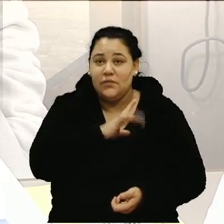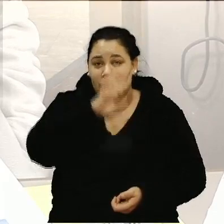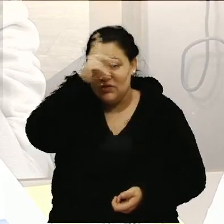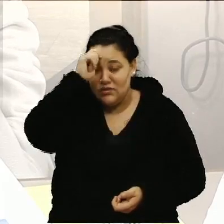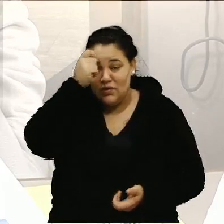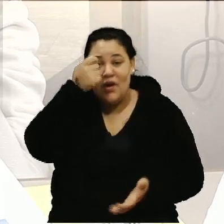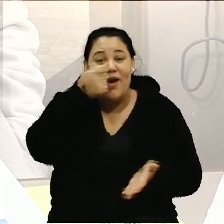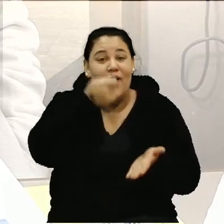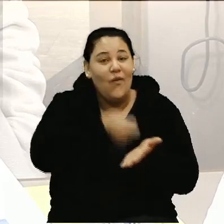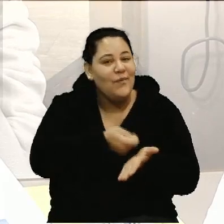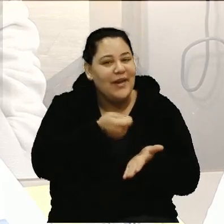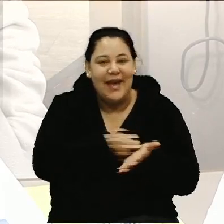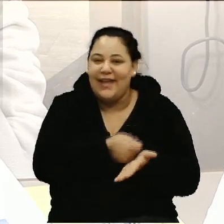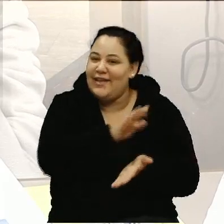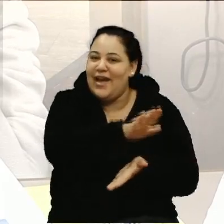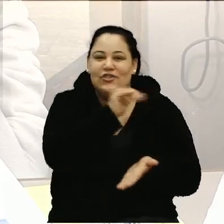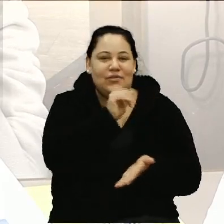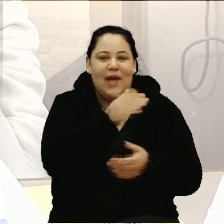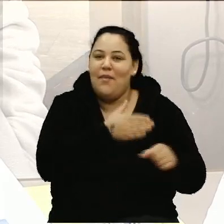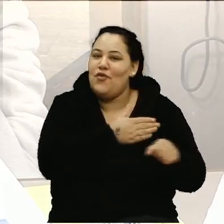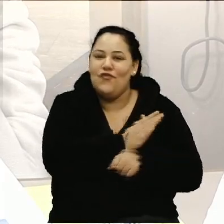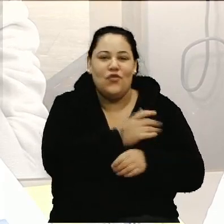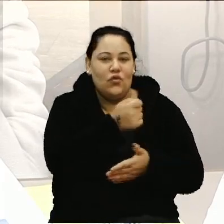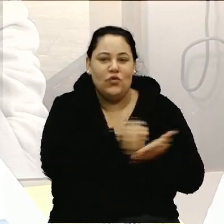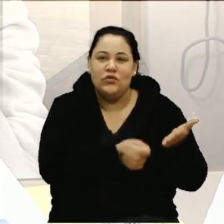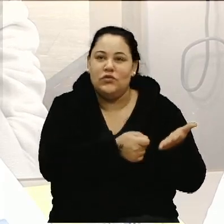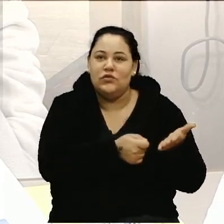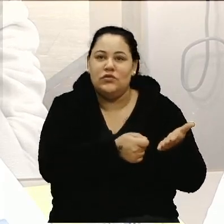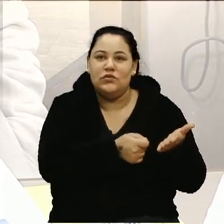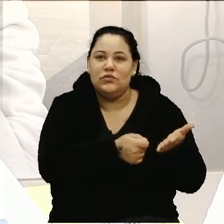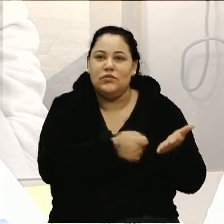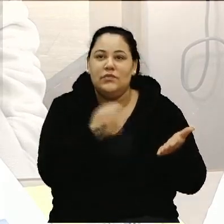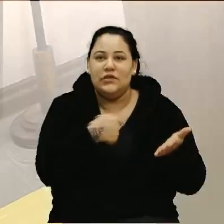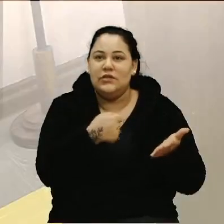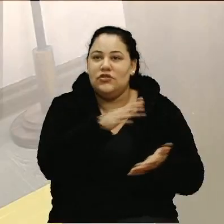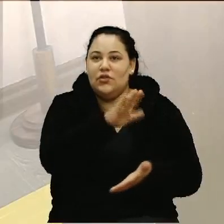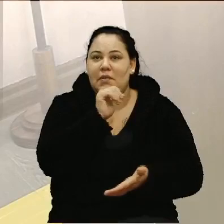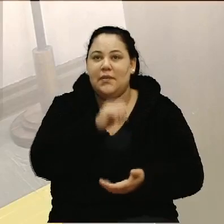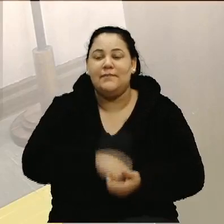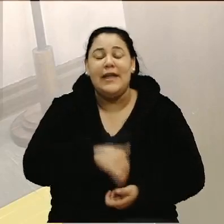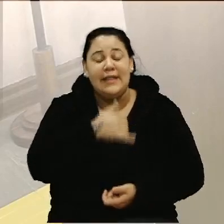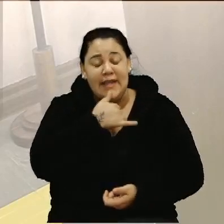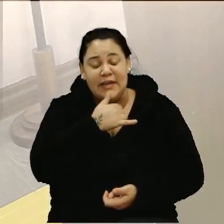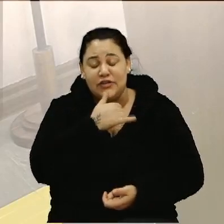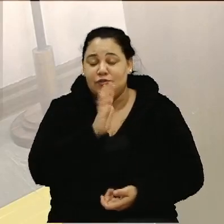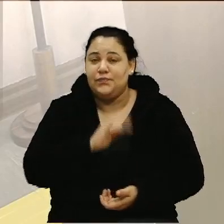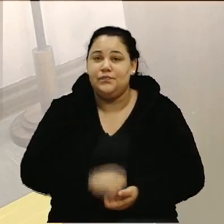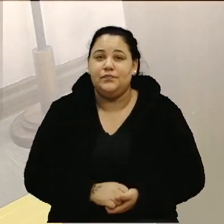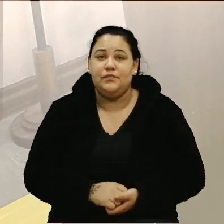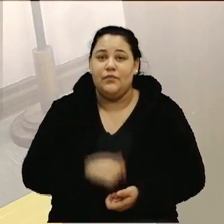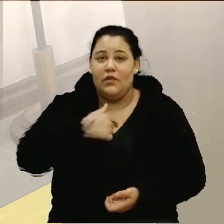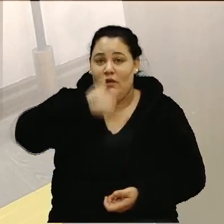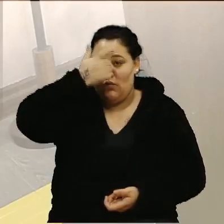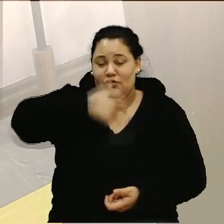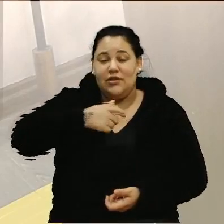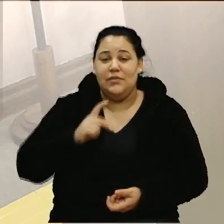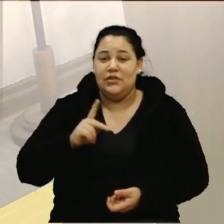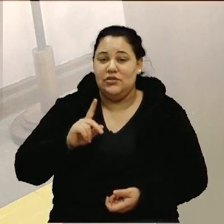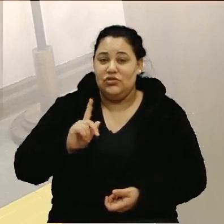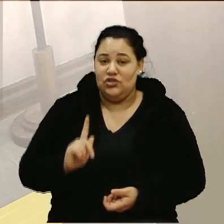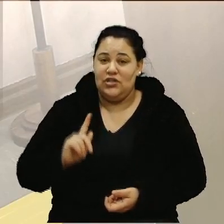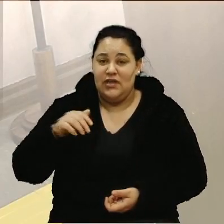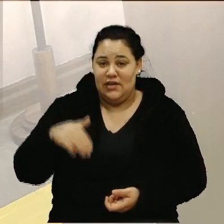a chamar. Então, realmente é lamentável. Eu acho que a PGM ela não pode envidar os